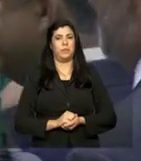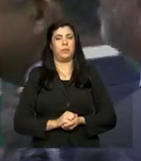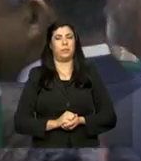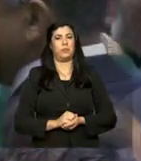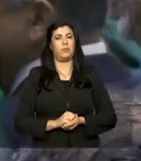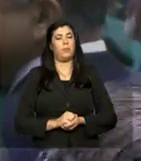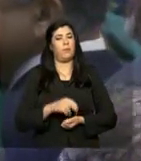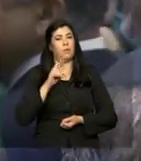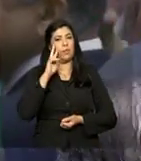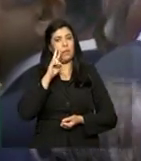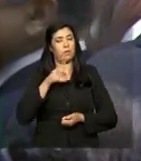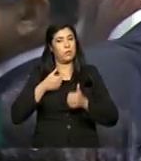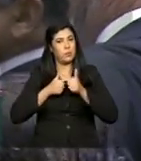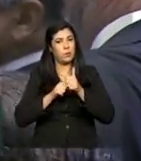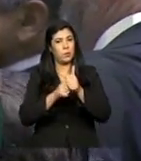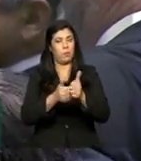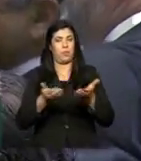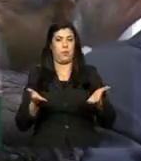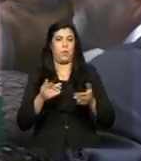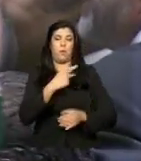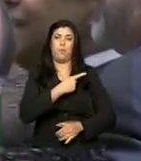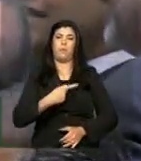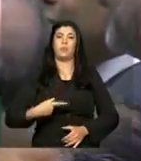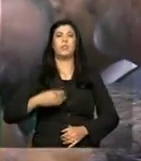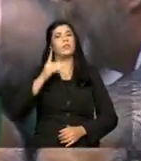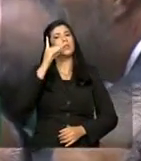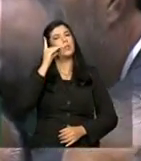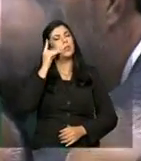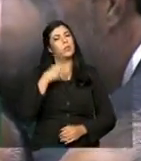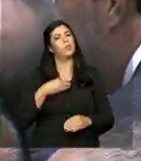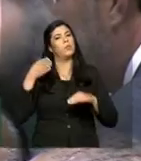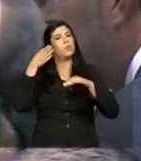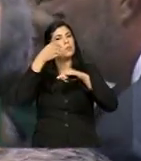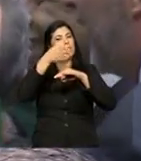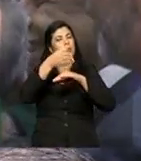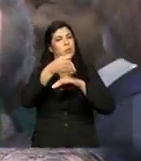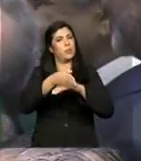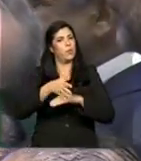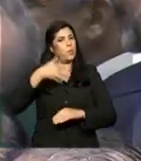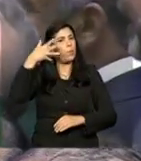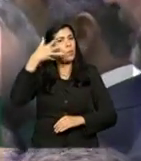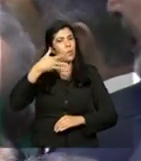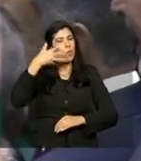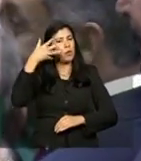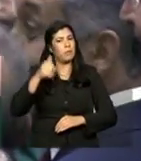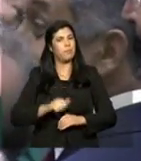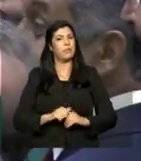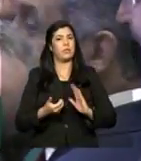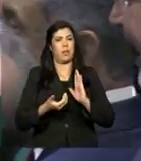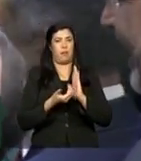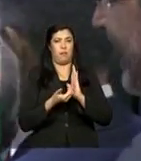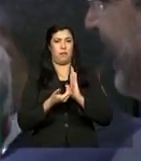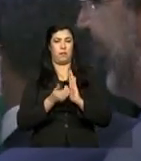Então, você acompanha a presidenta Dilma Rousseff, que já está dentro do plenário da Câmara dos Deputados.